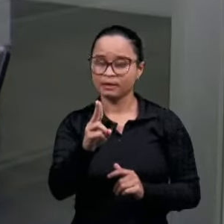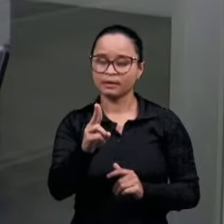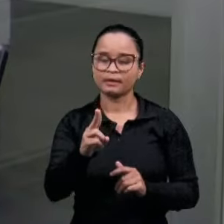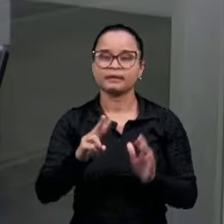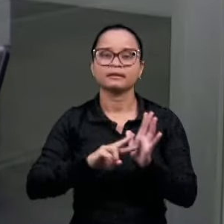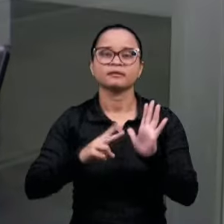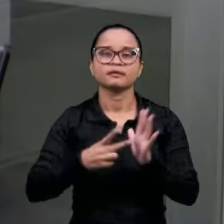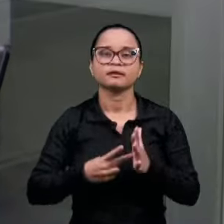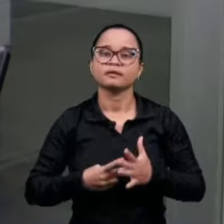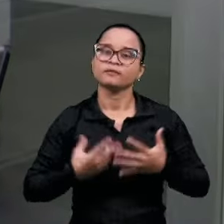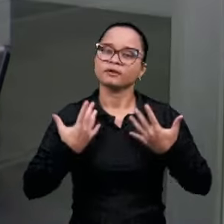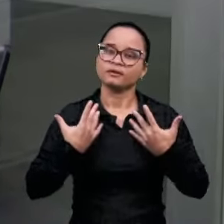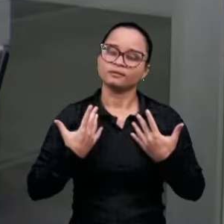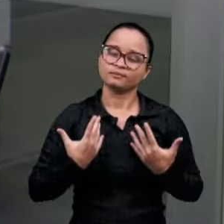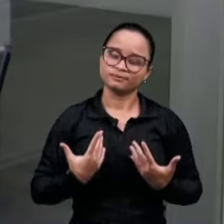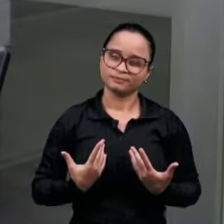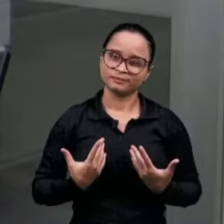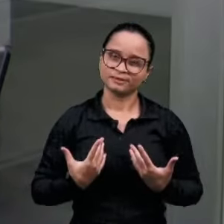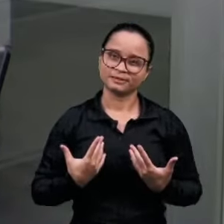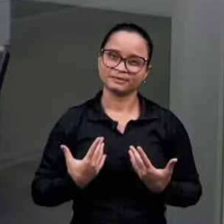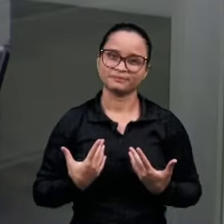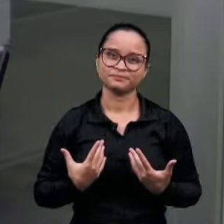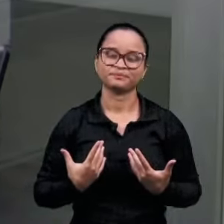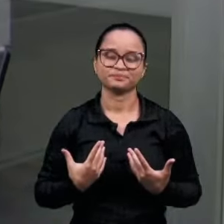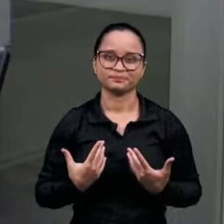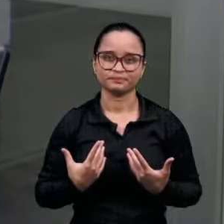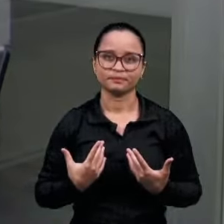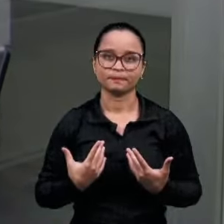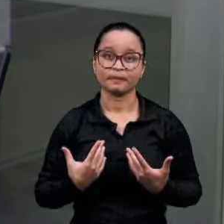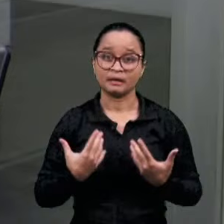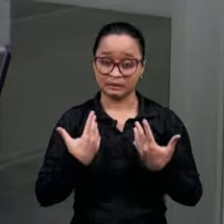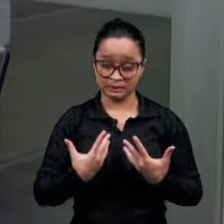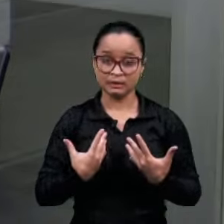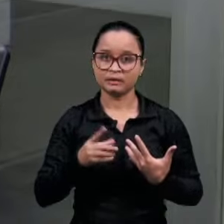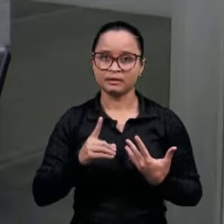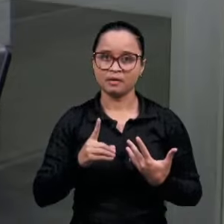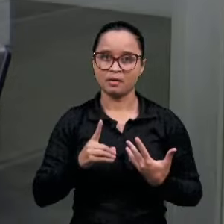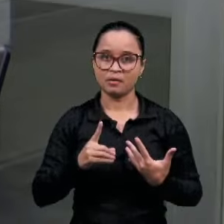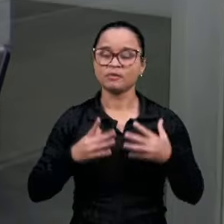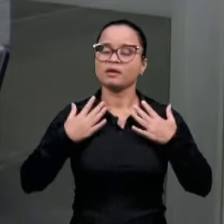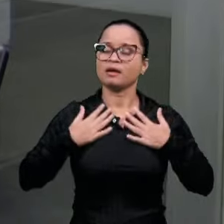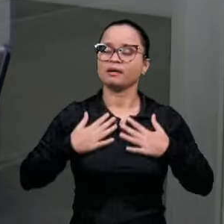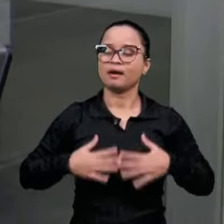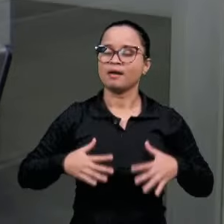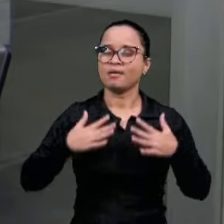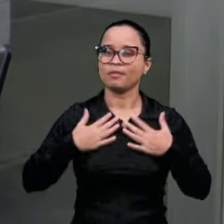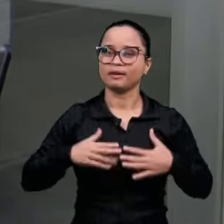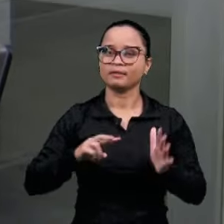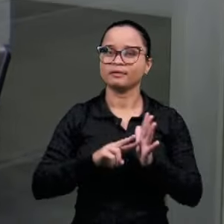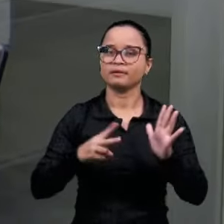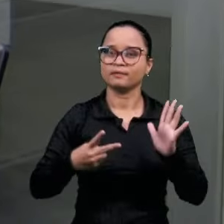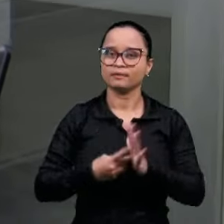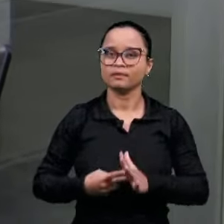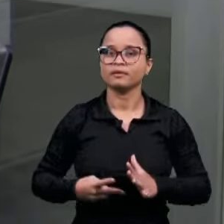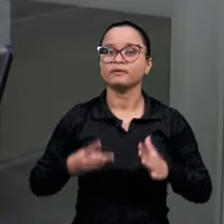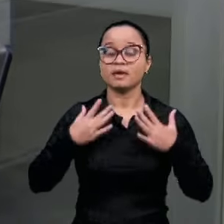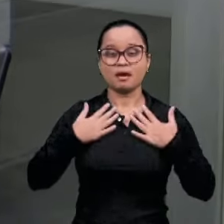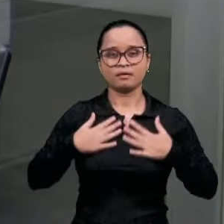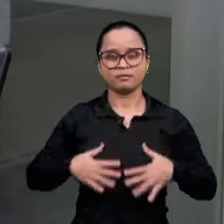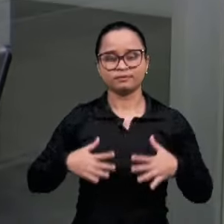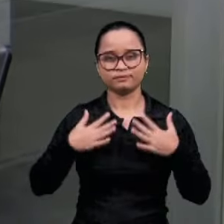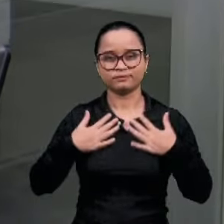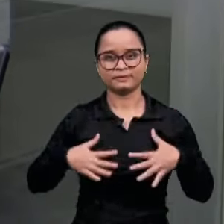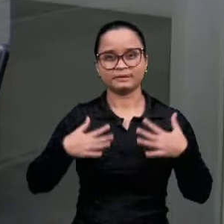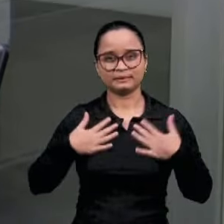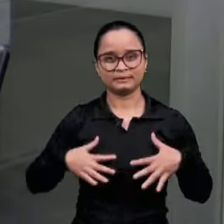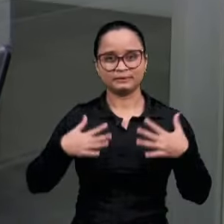o tema do culto é exatamente esse. O Senhor que instituiu esse nome para esse dia, e tem motivo.